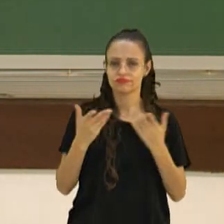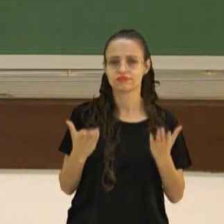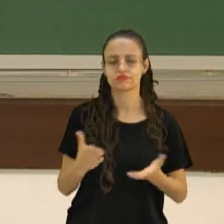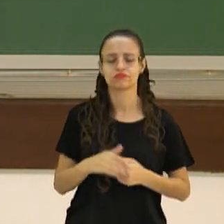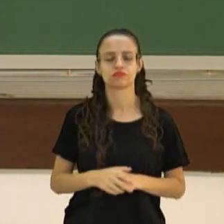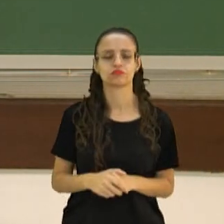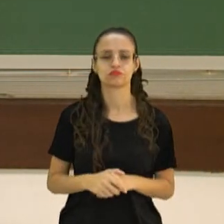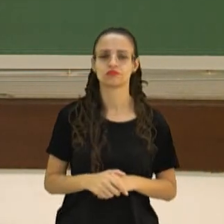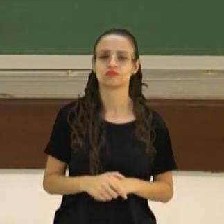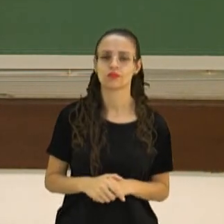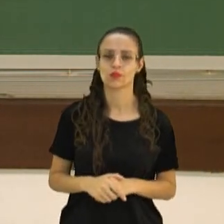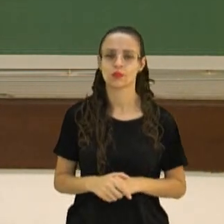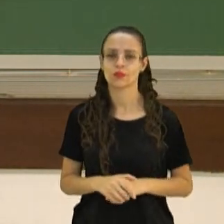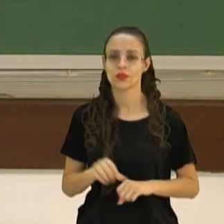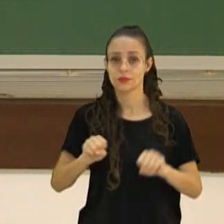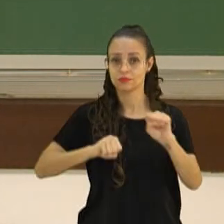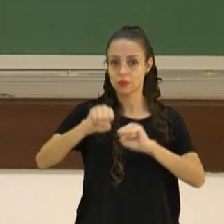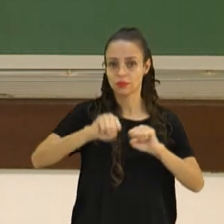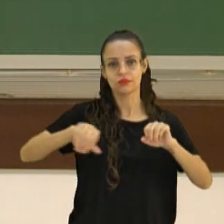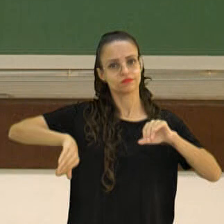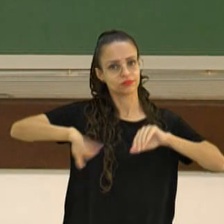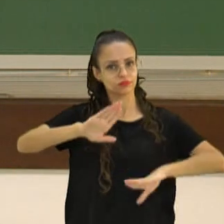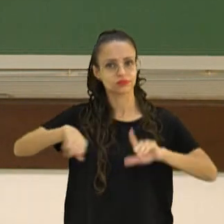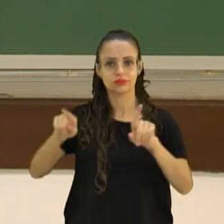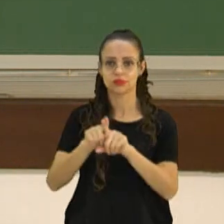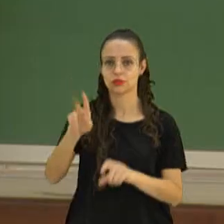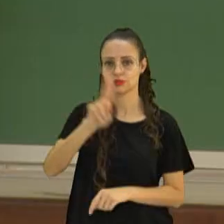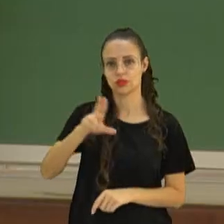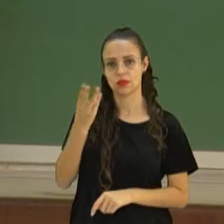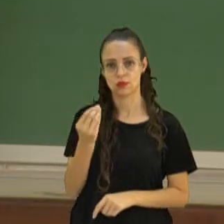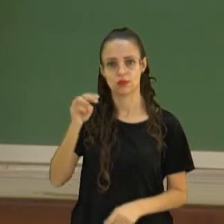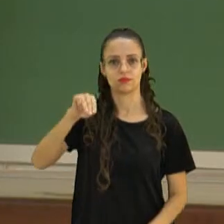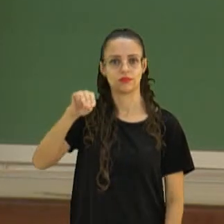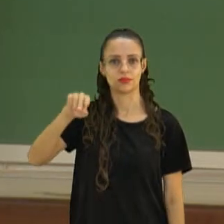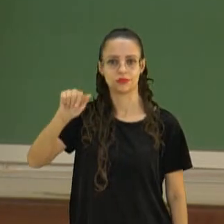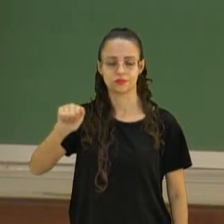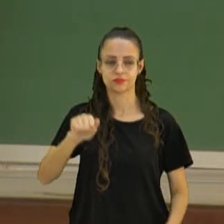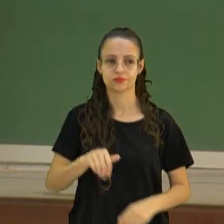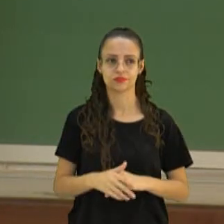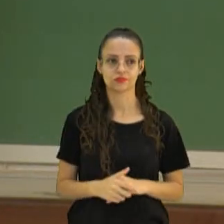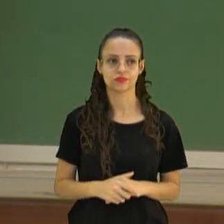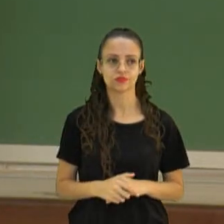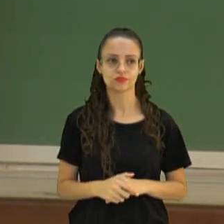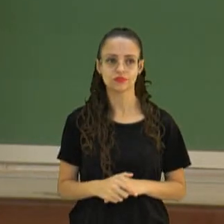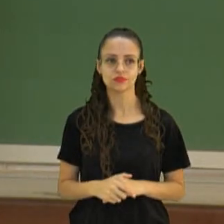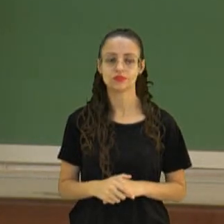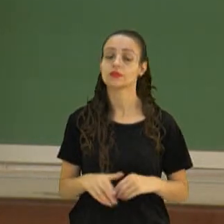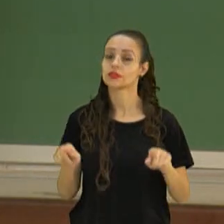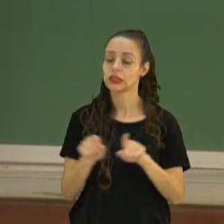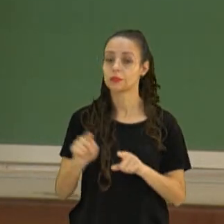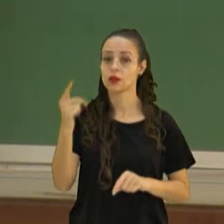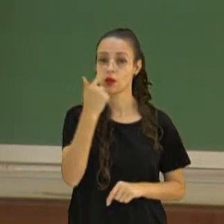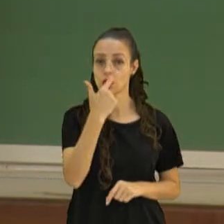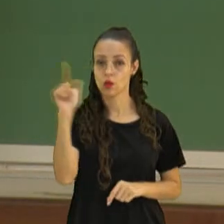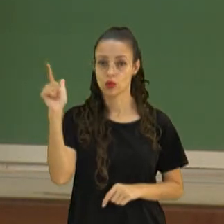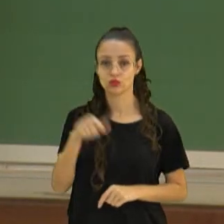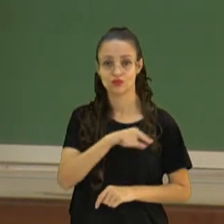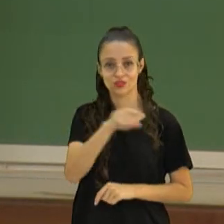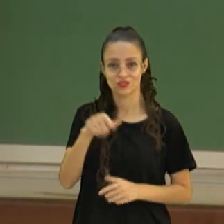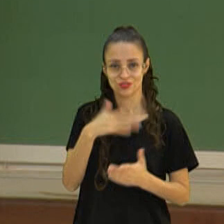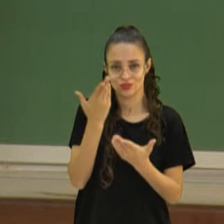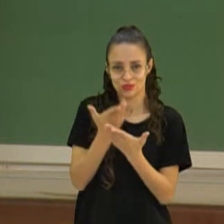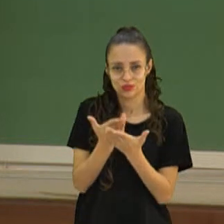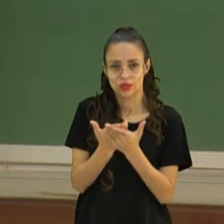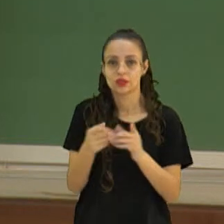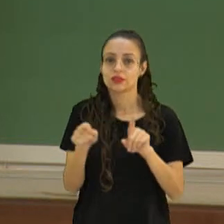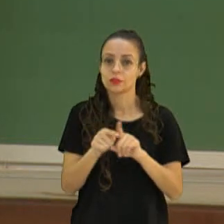o kickboxing também é muito utilizado, né, dentro do MMA. Outra modalidade que nós vimos nas nossas aulas